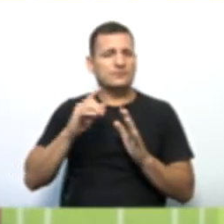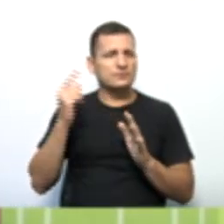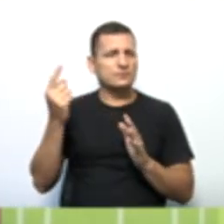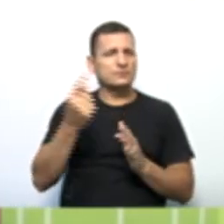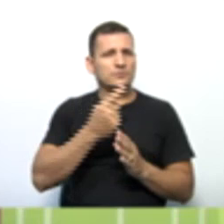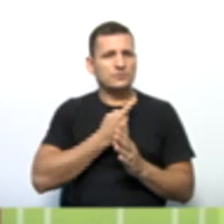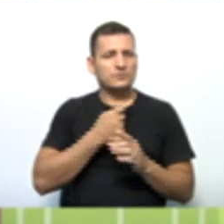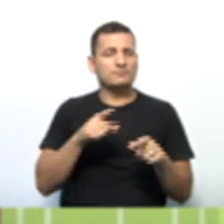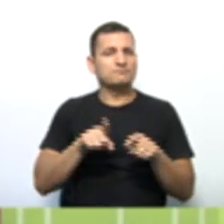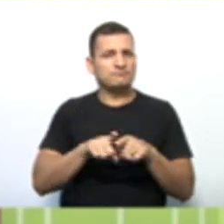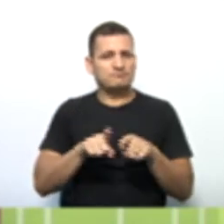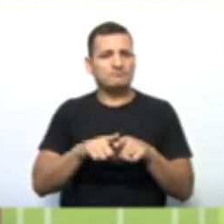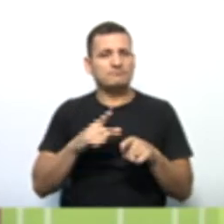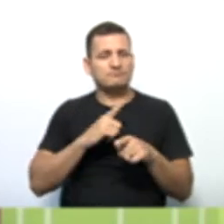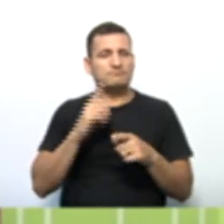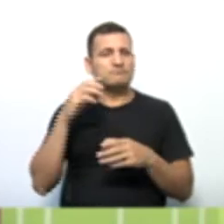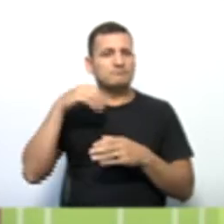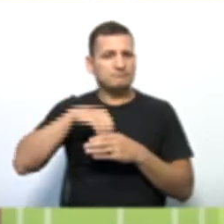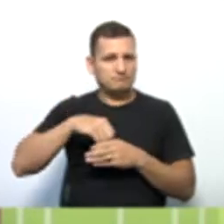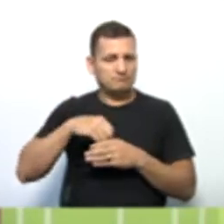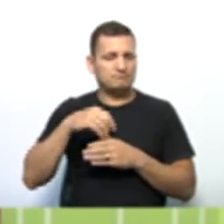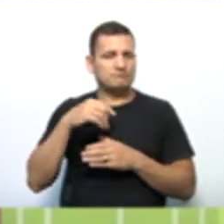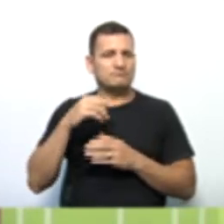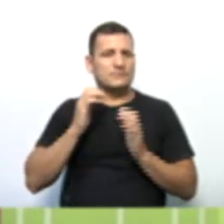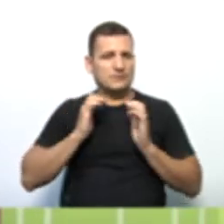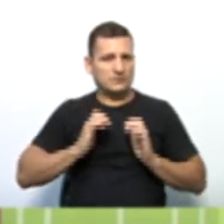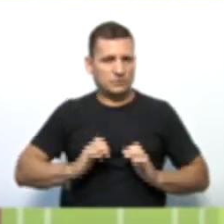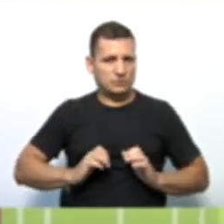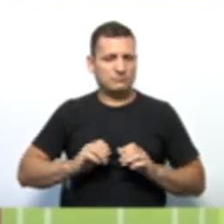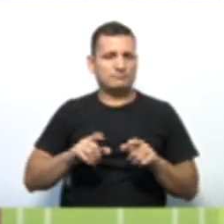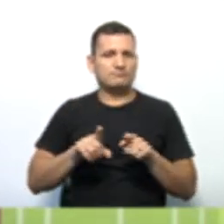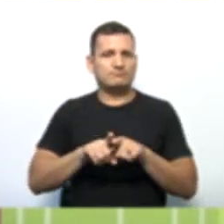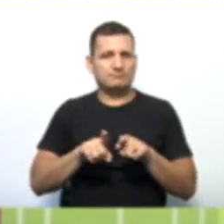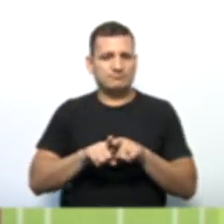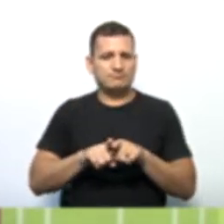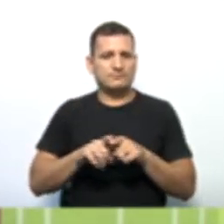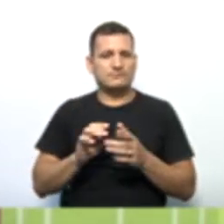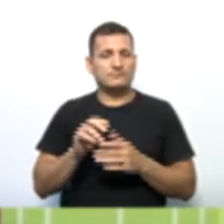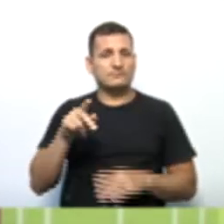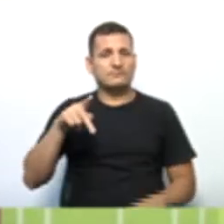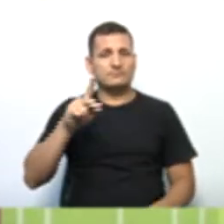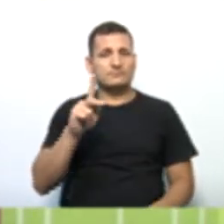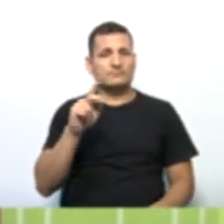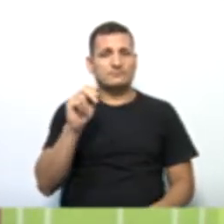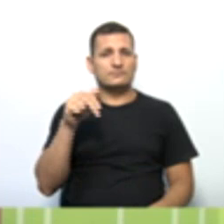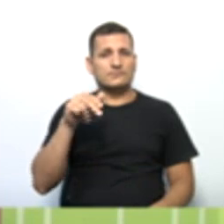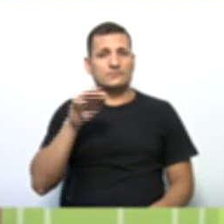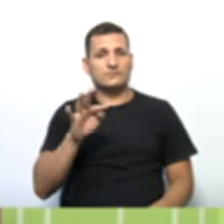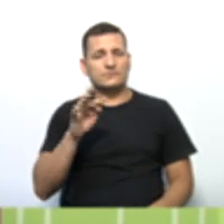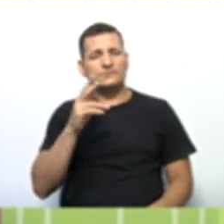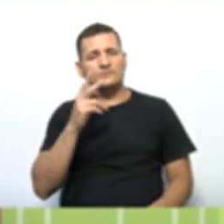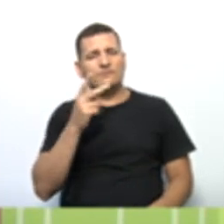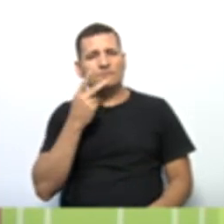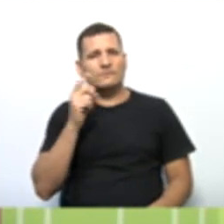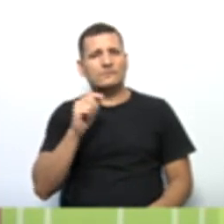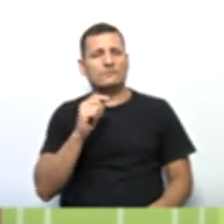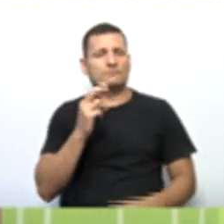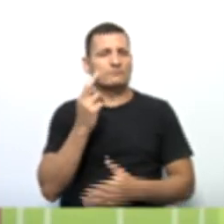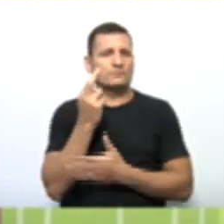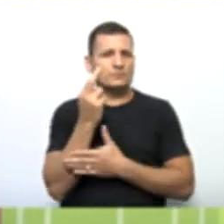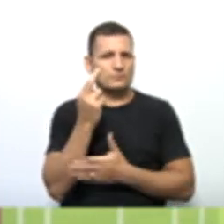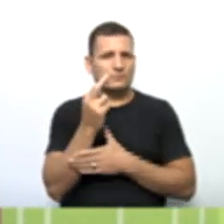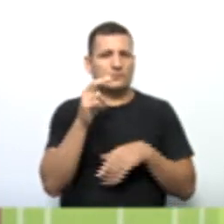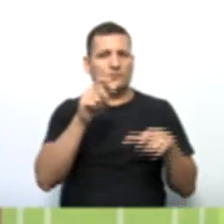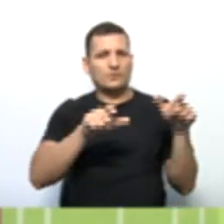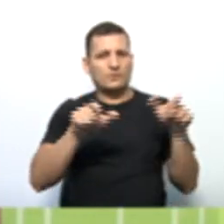gente também carrega essas perspectivas éticas. Kant vai, então, destacar a autonomia do homem. Ou seja, se é